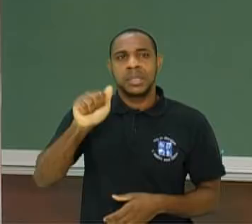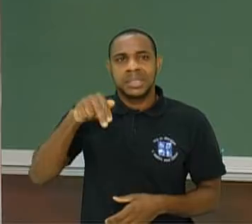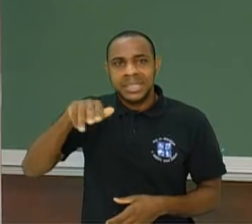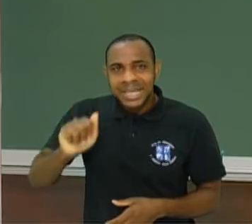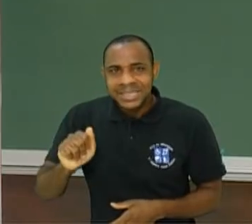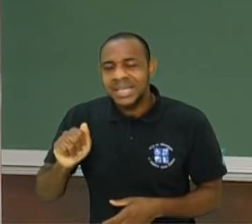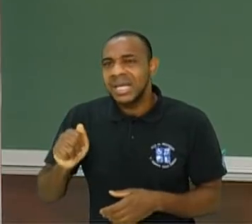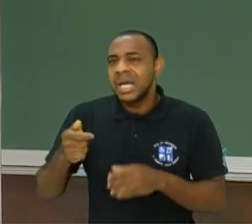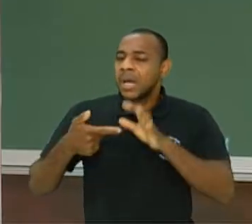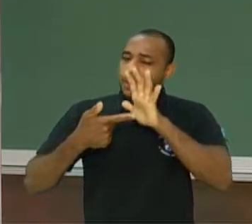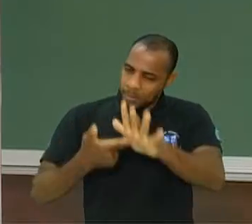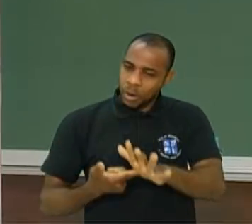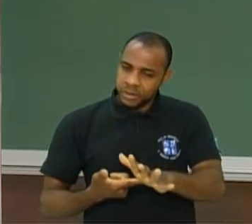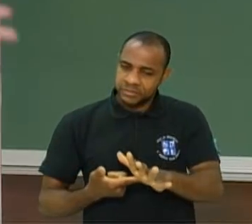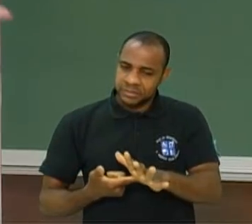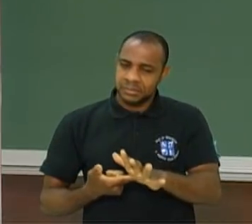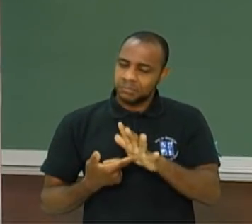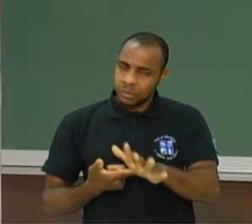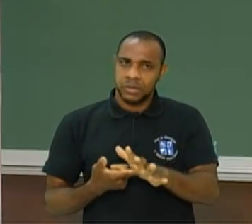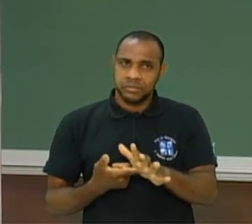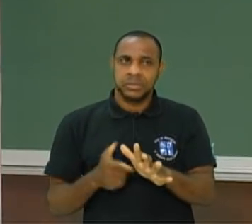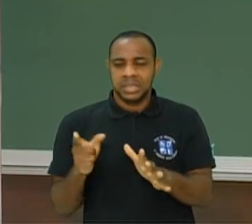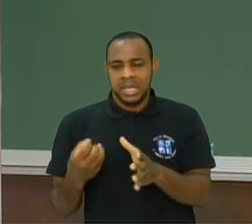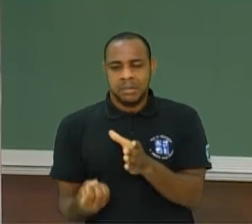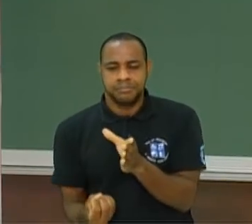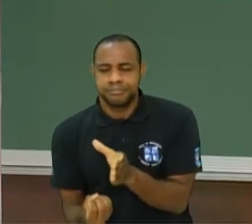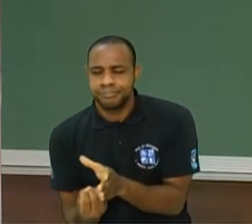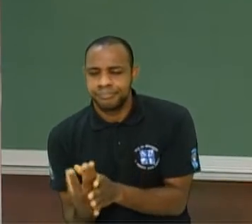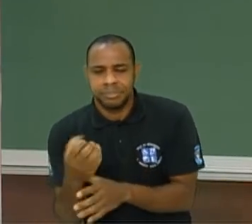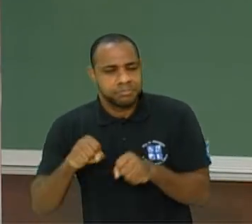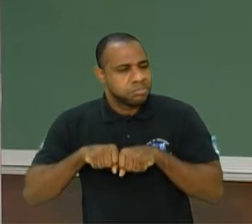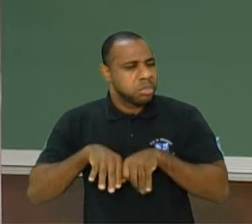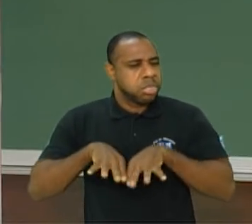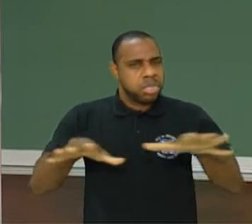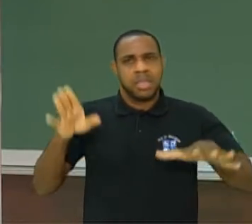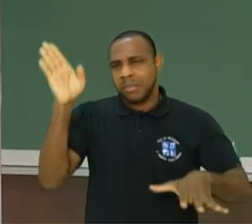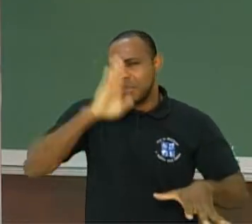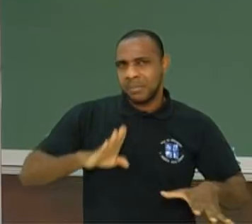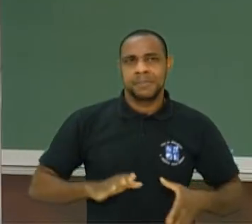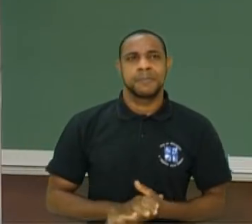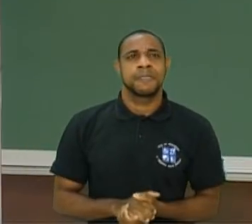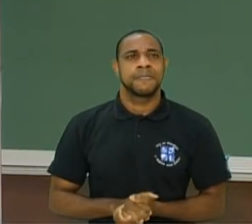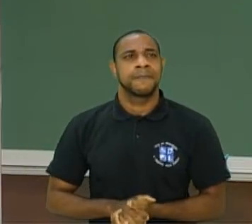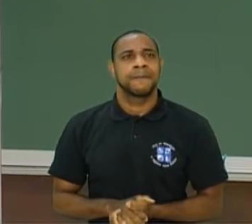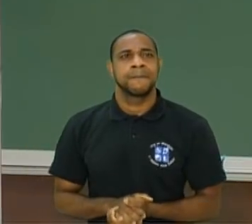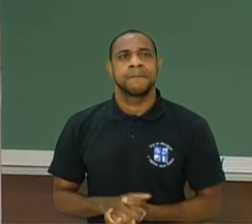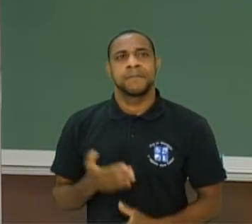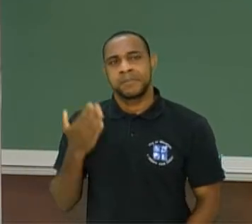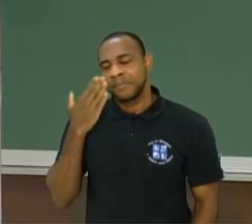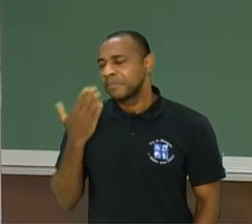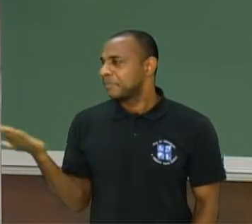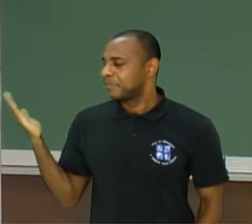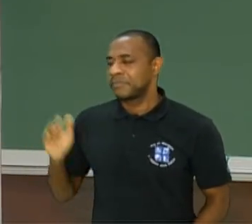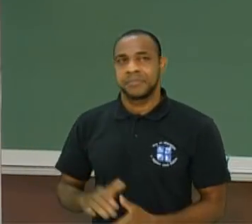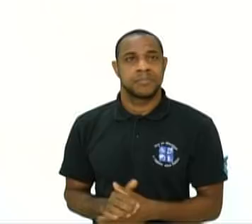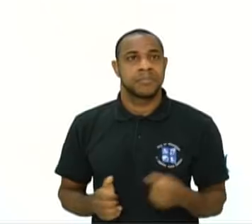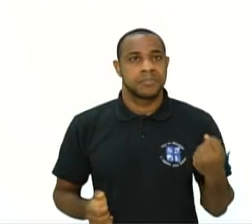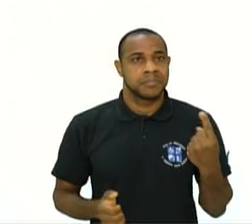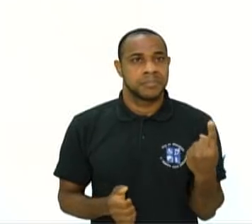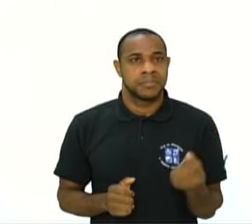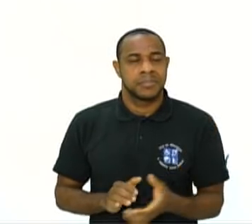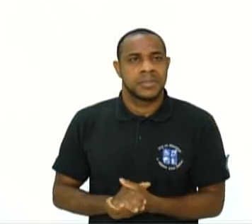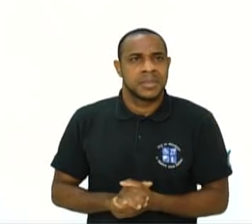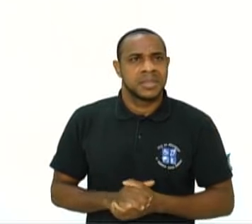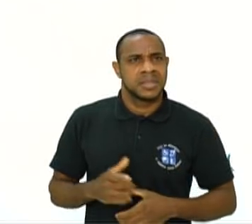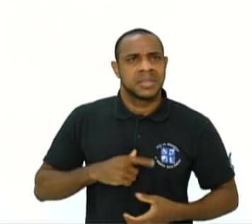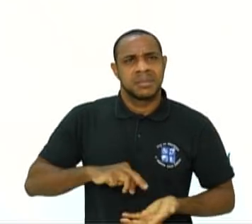são essas raízes que brotam em toda parte. Então, aqui número 1, a série de